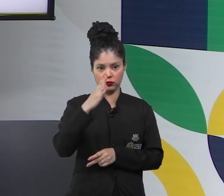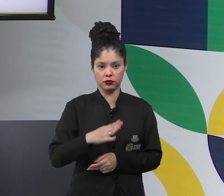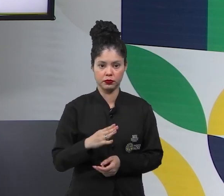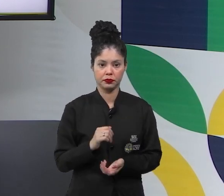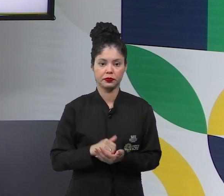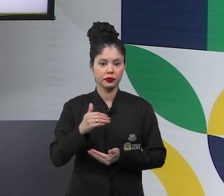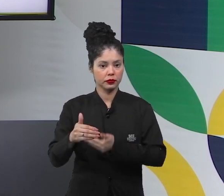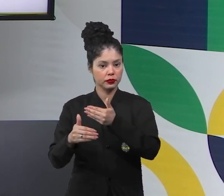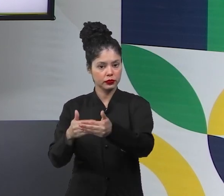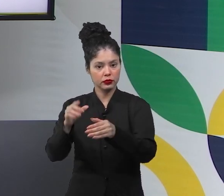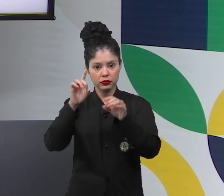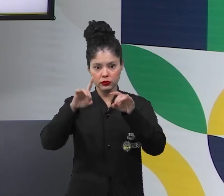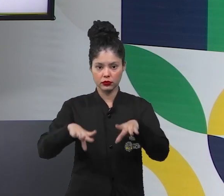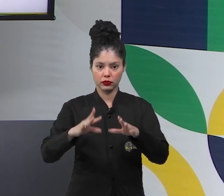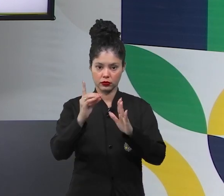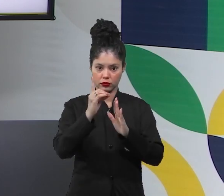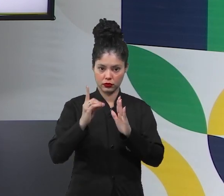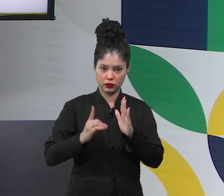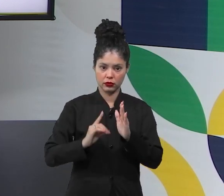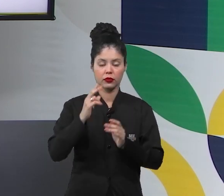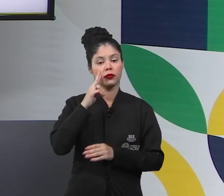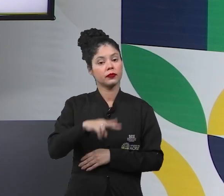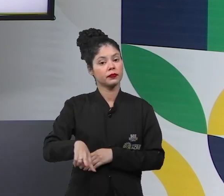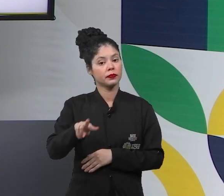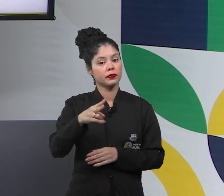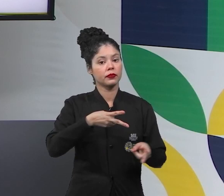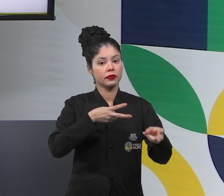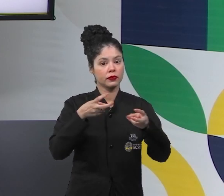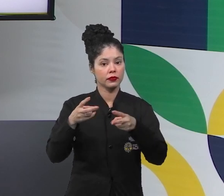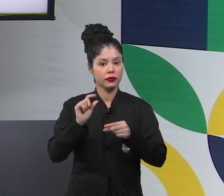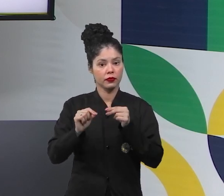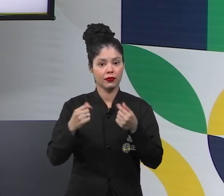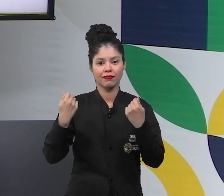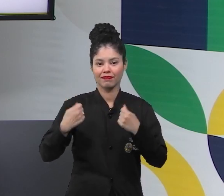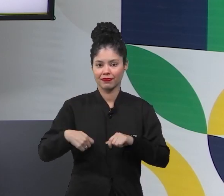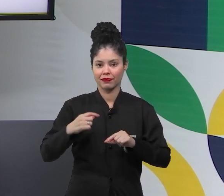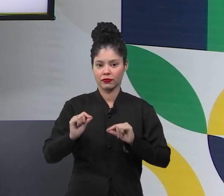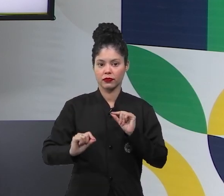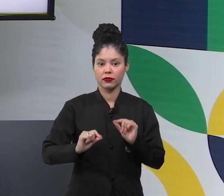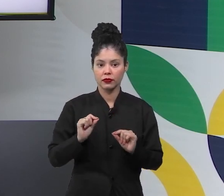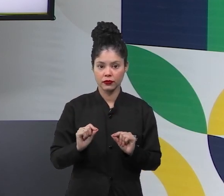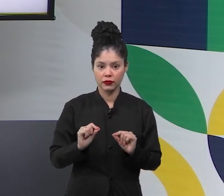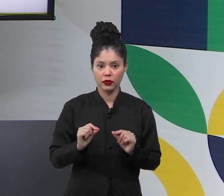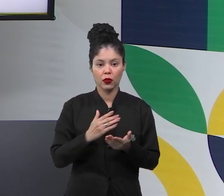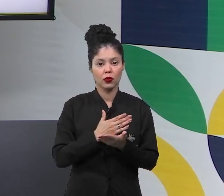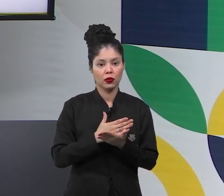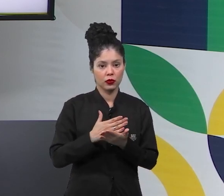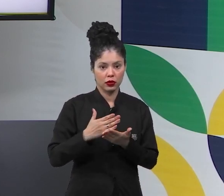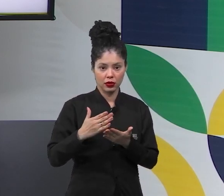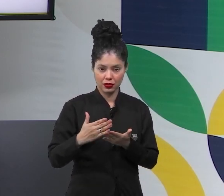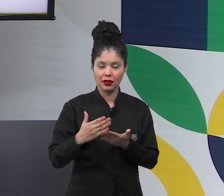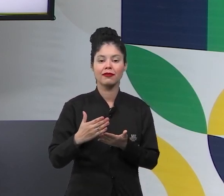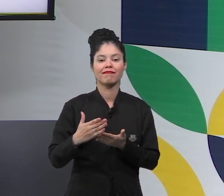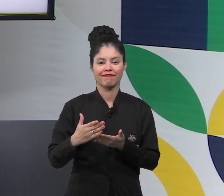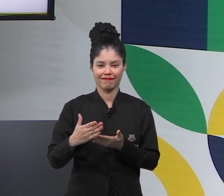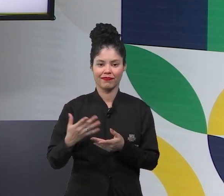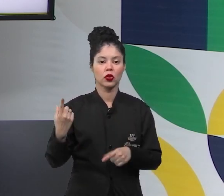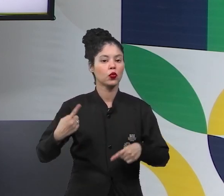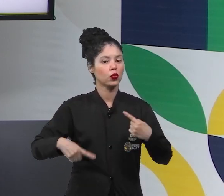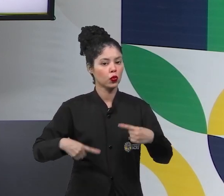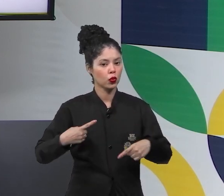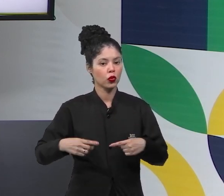aí ao longo das últimas décadas. Vocês estão observando que é necessário também começarmos aí a adotar